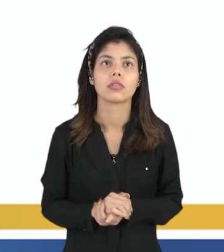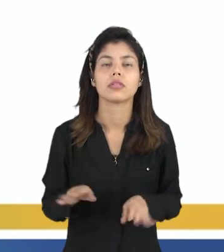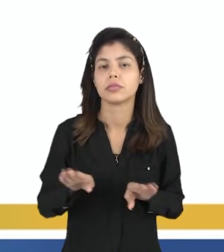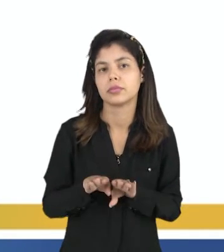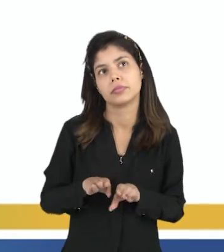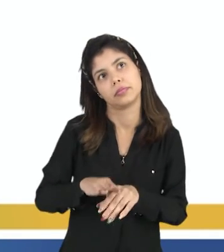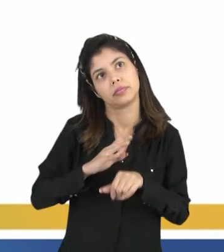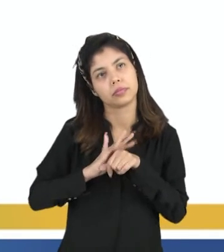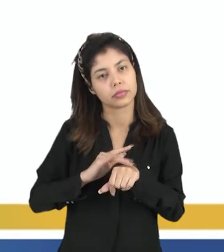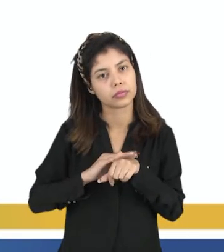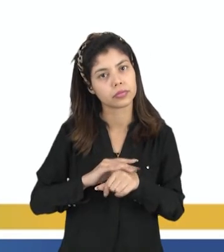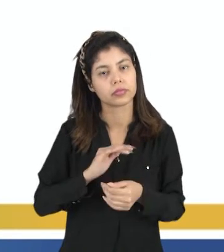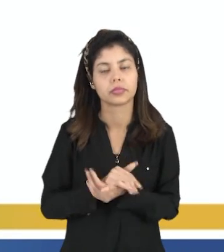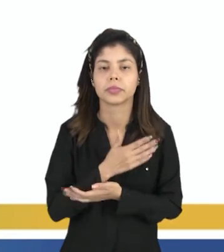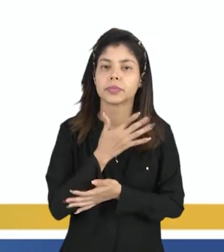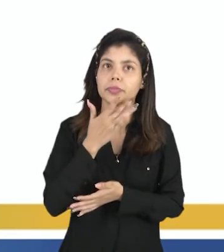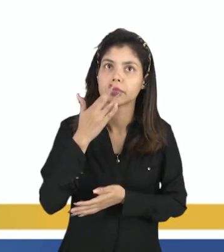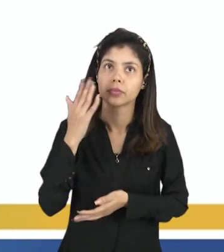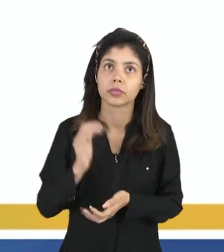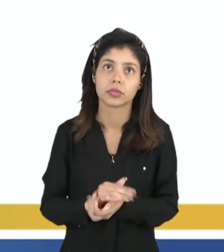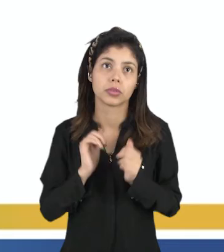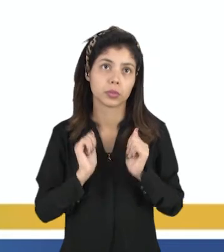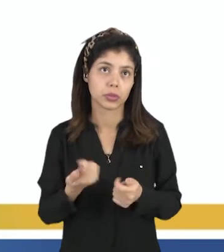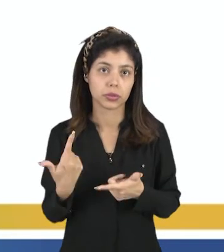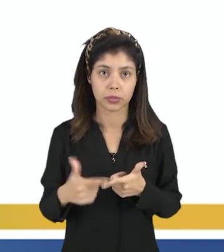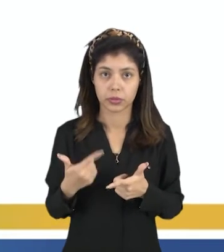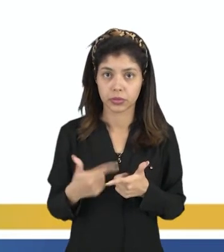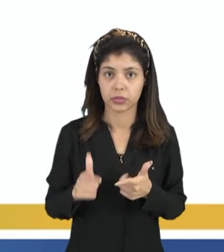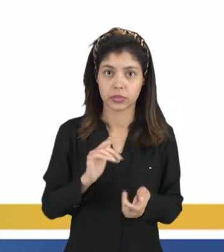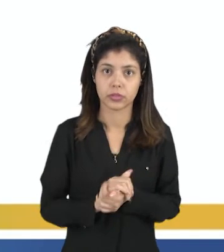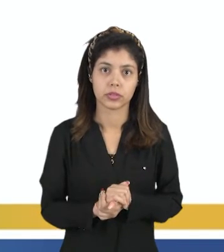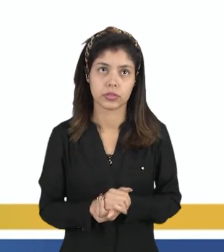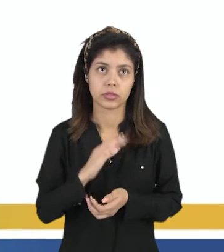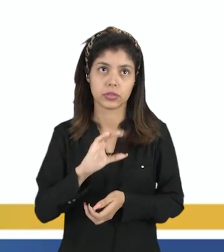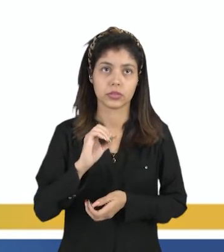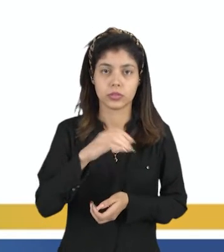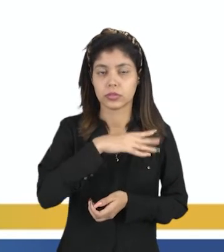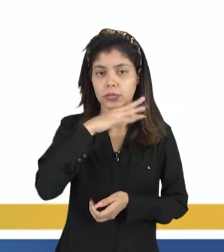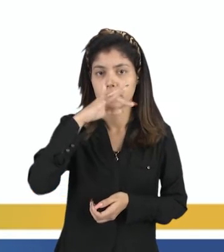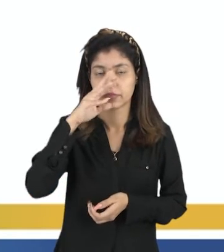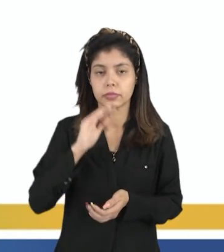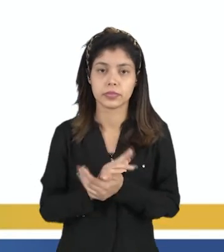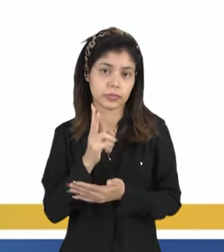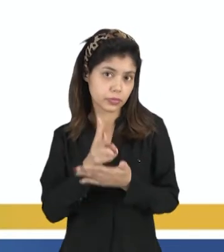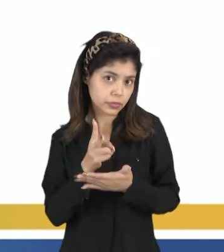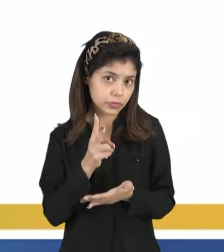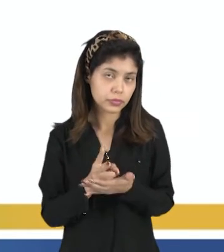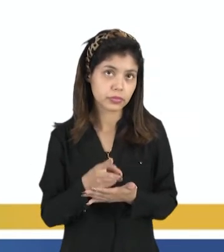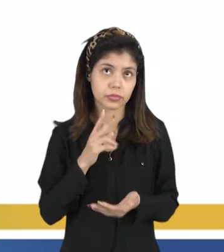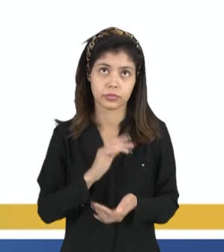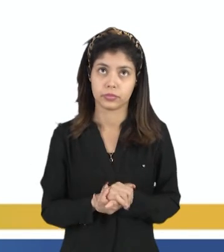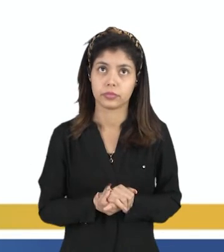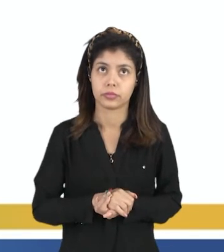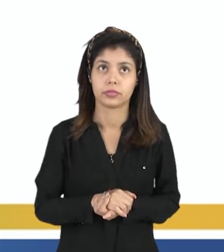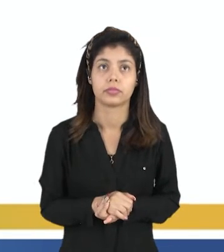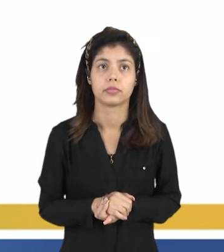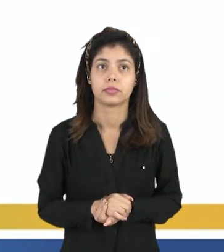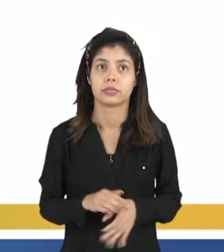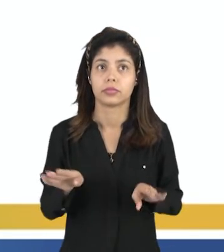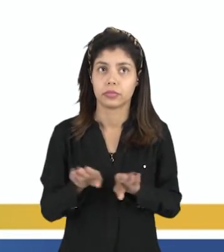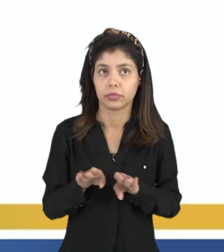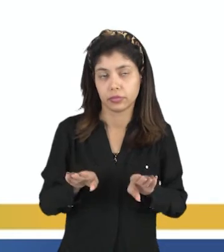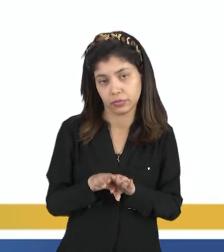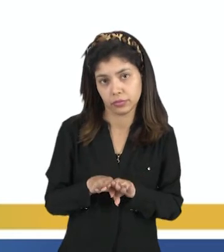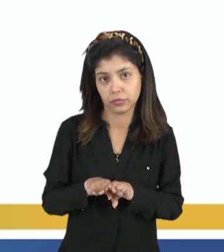Existem também algumas doenças que podem prejudicar o olfato, né? E sempre que prejudica o olfato, a gente também